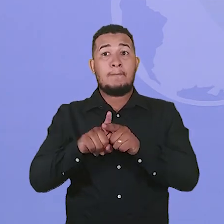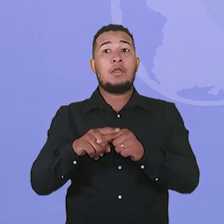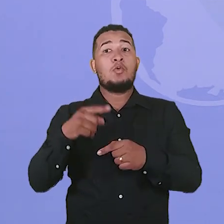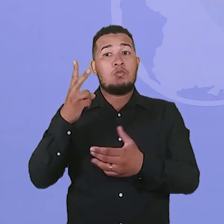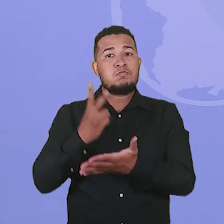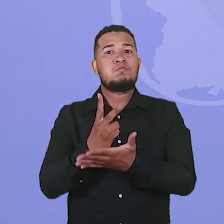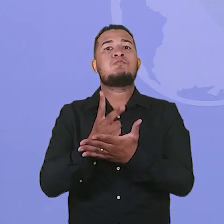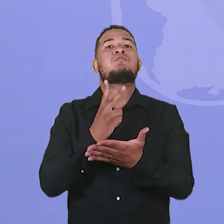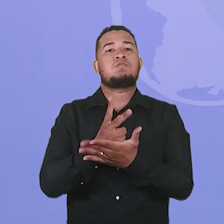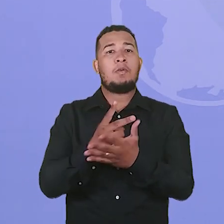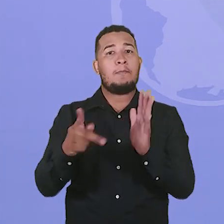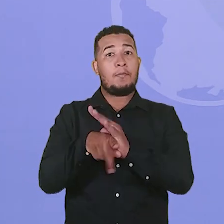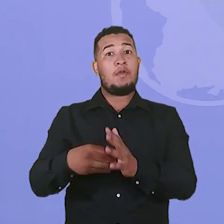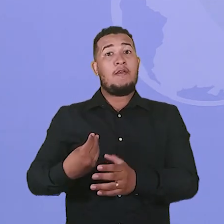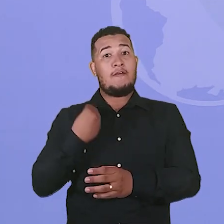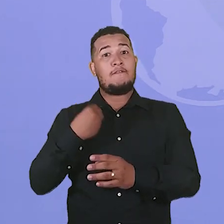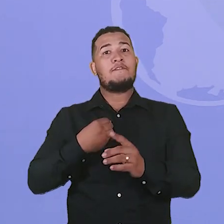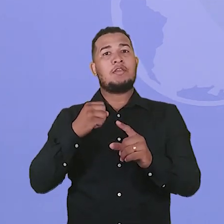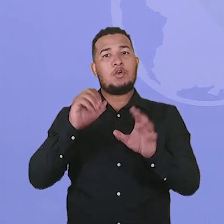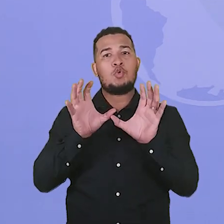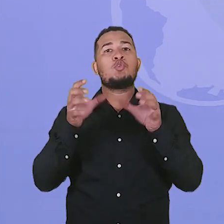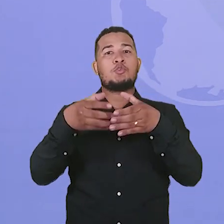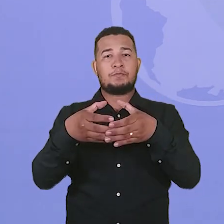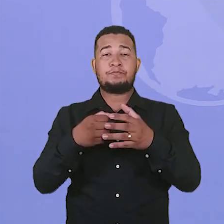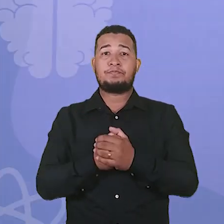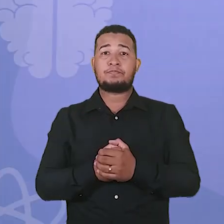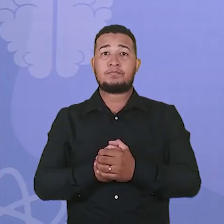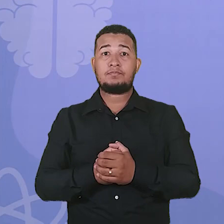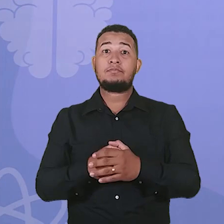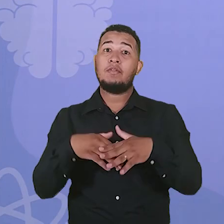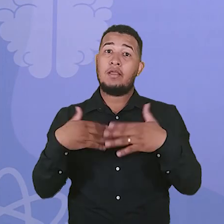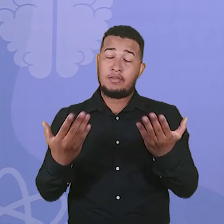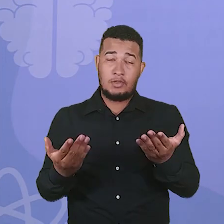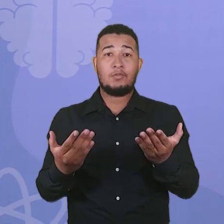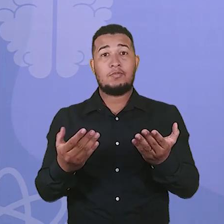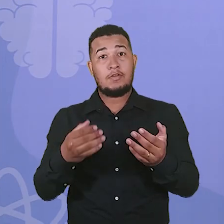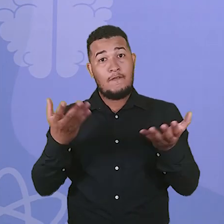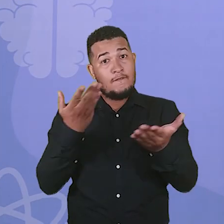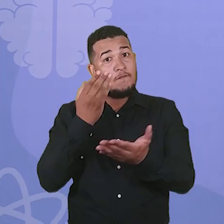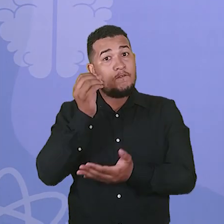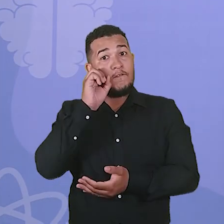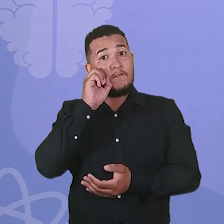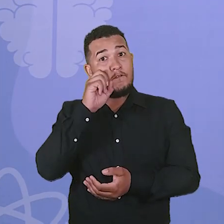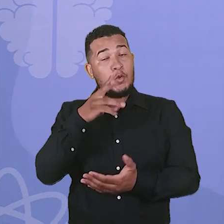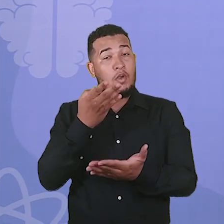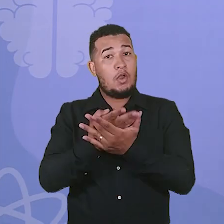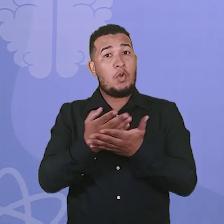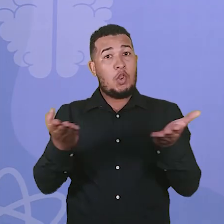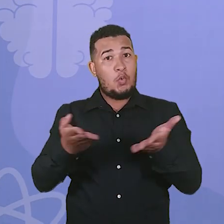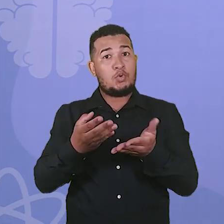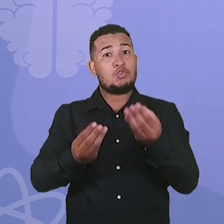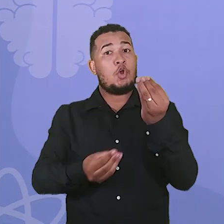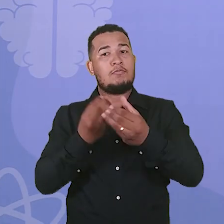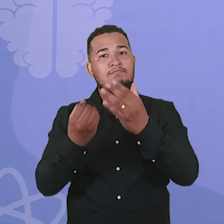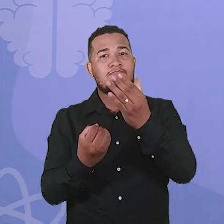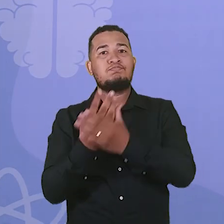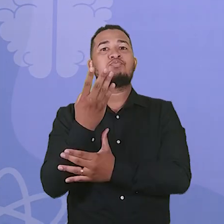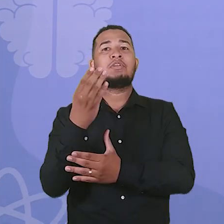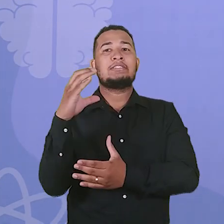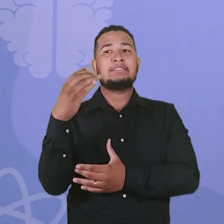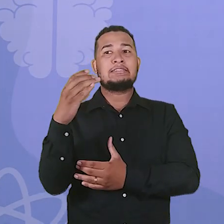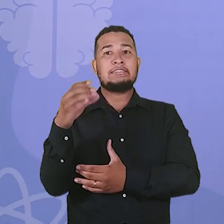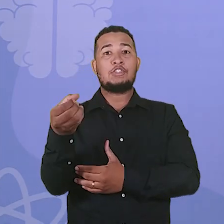e reprodução da vida material. Então, alunos, nós vimos nessa aula o surgimento de uma